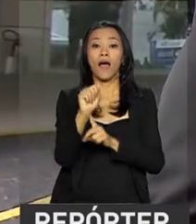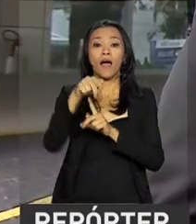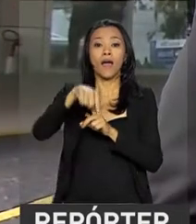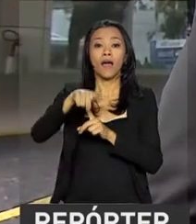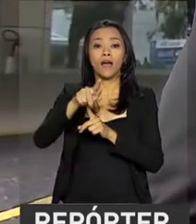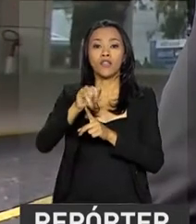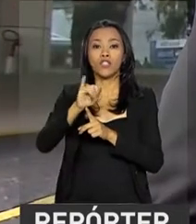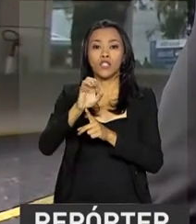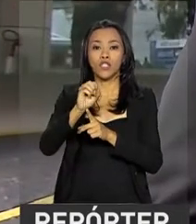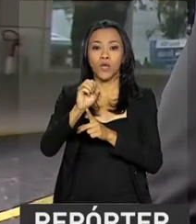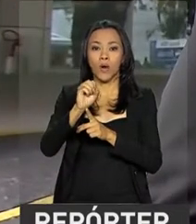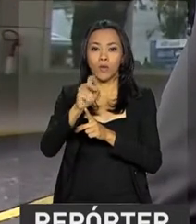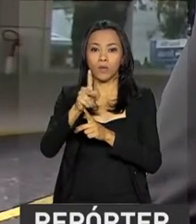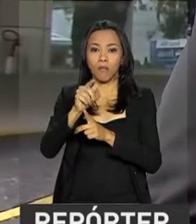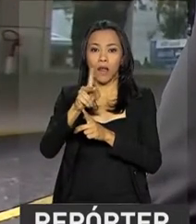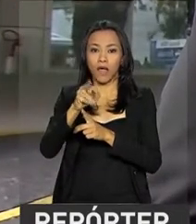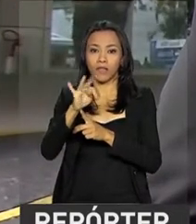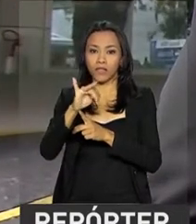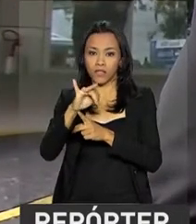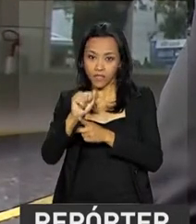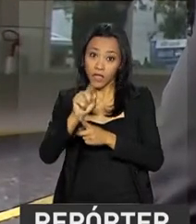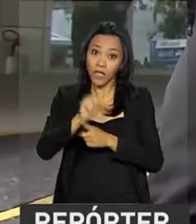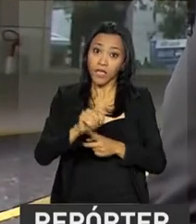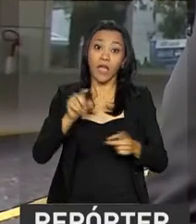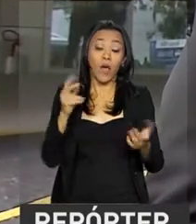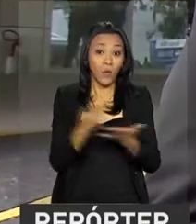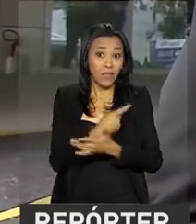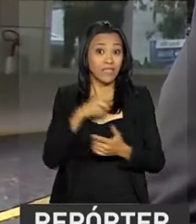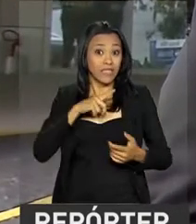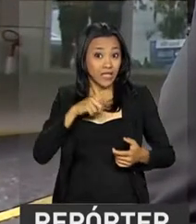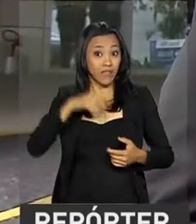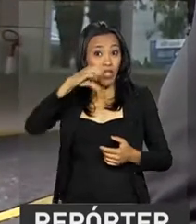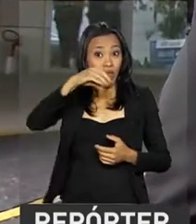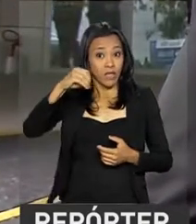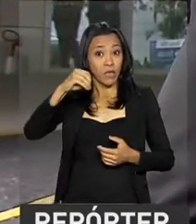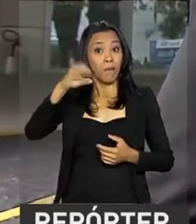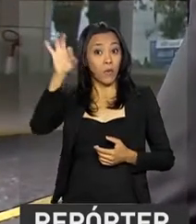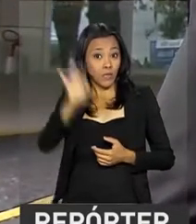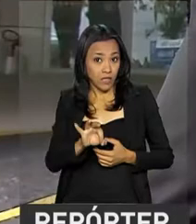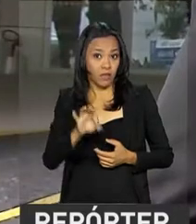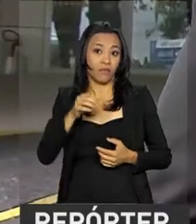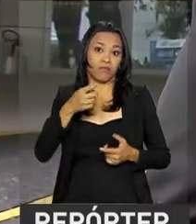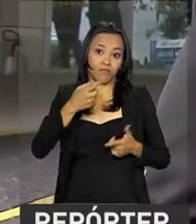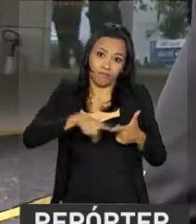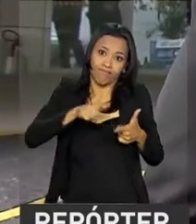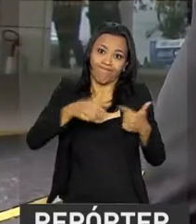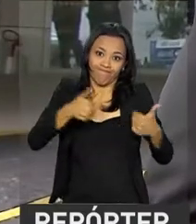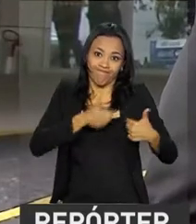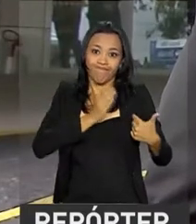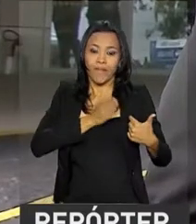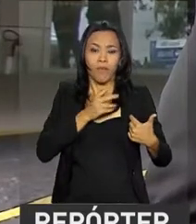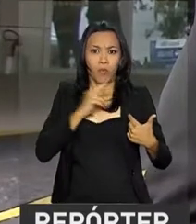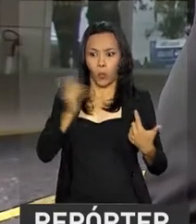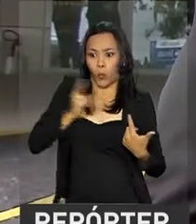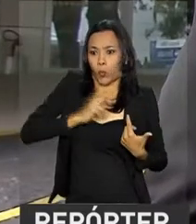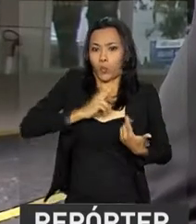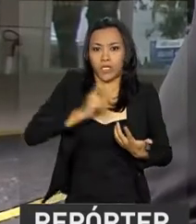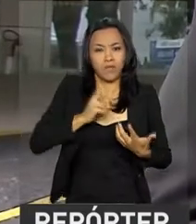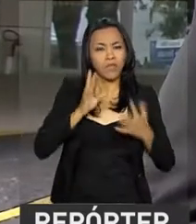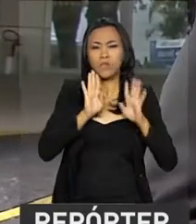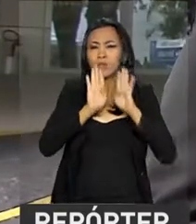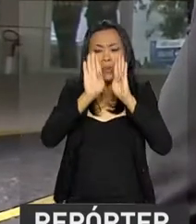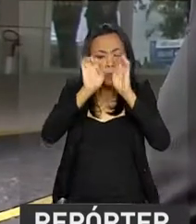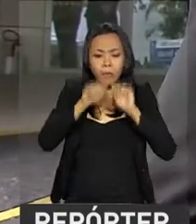exames apontaram que as artérias estavam com uma obstrução de 90%. Apesar disso, não foi um procedimento de emergência e tudo